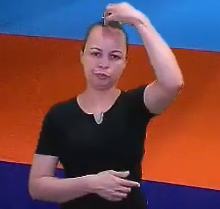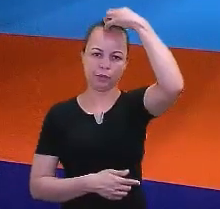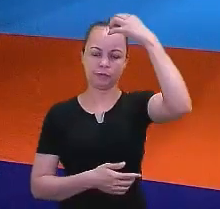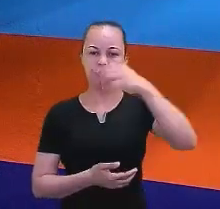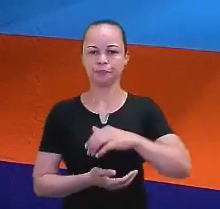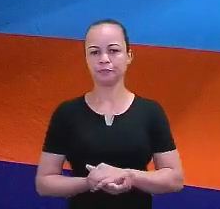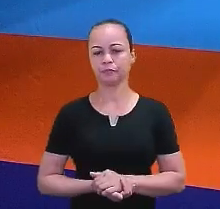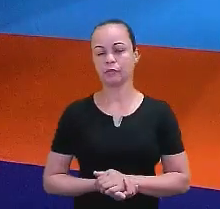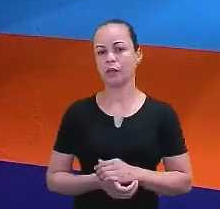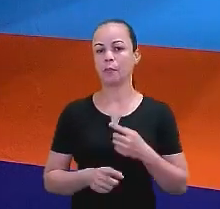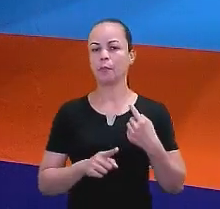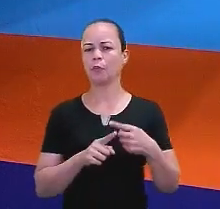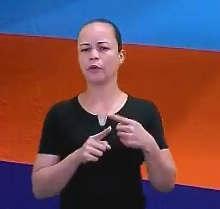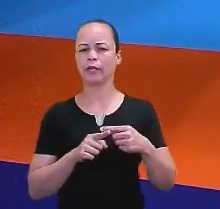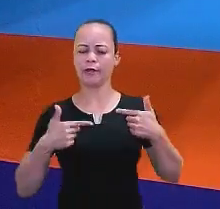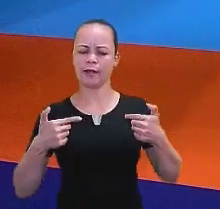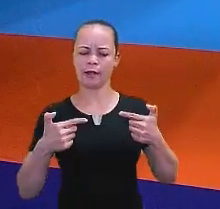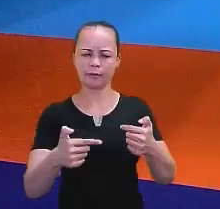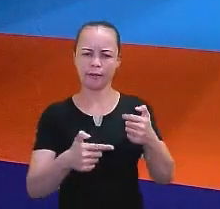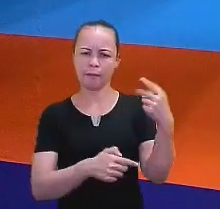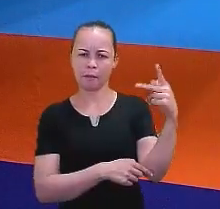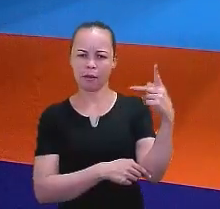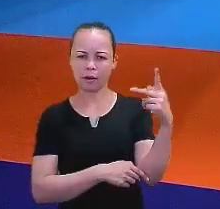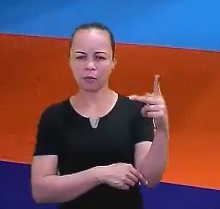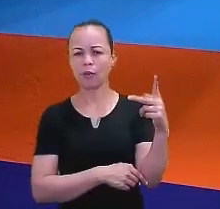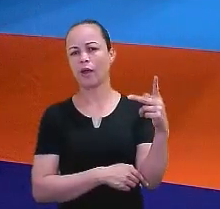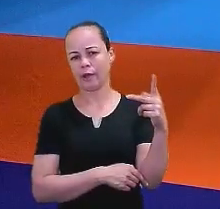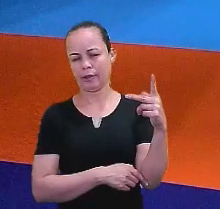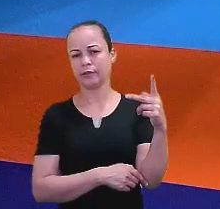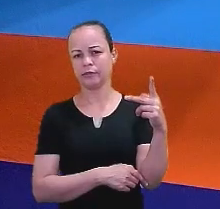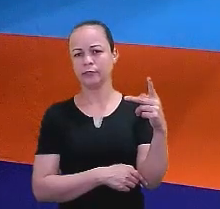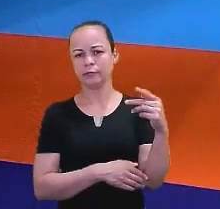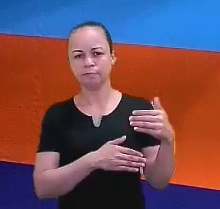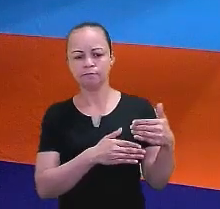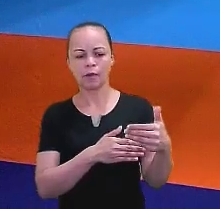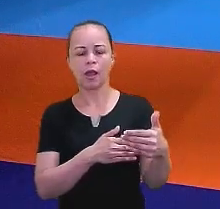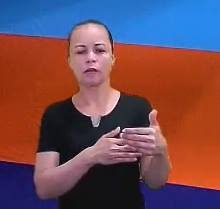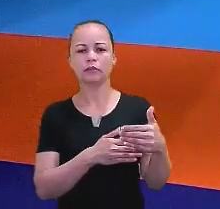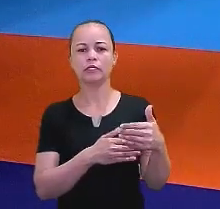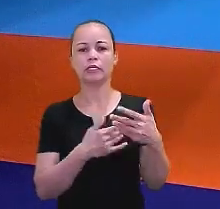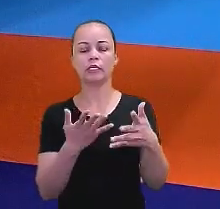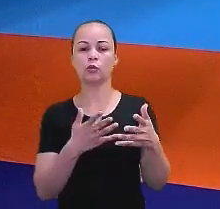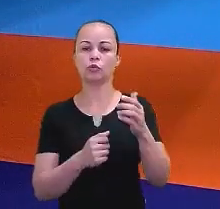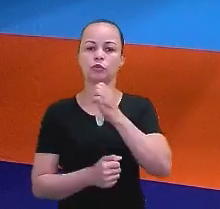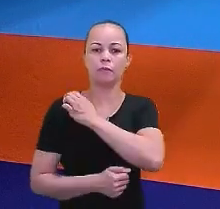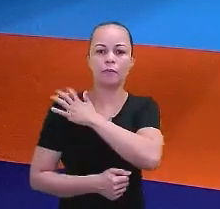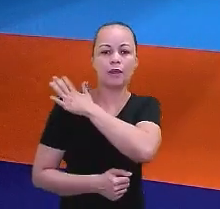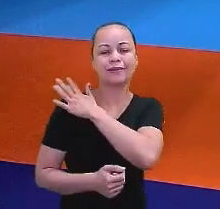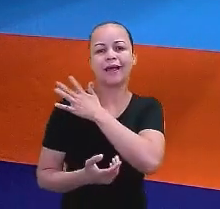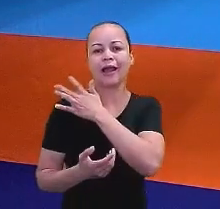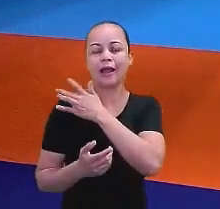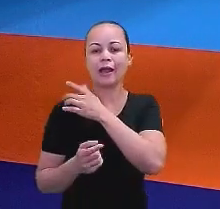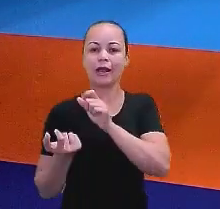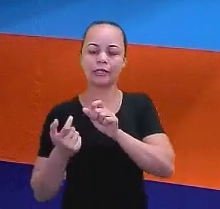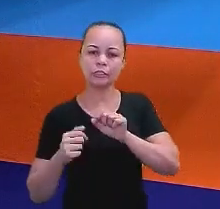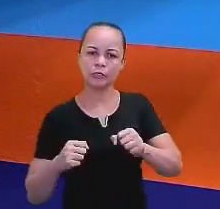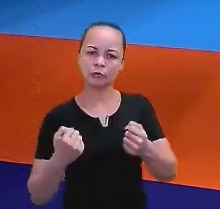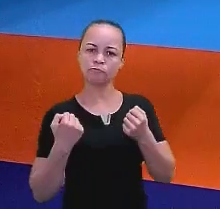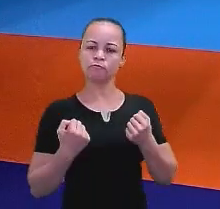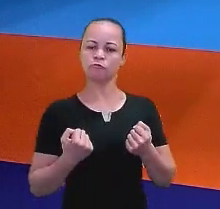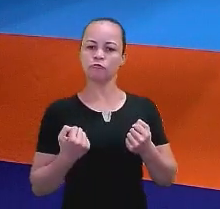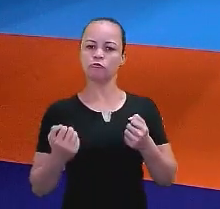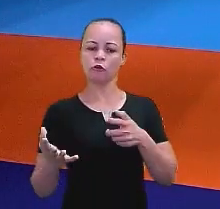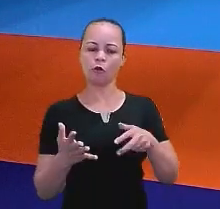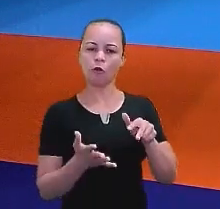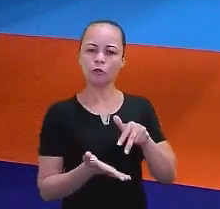Guerra do Paraguai, ou a partir da Guerra do Paraguai, os militares eles saíram fortes.